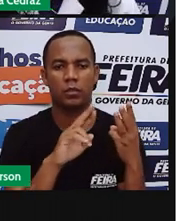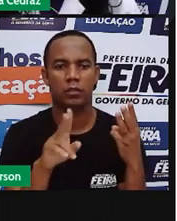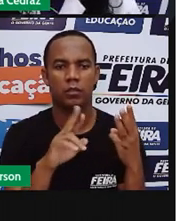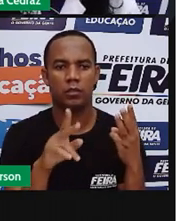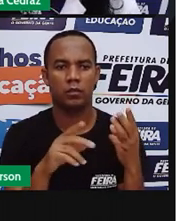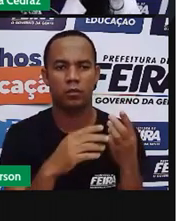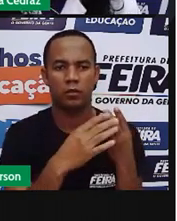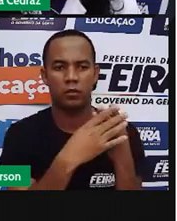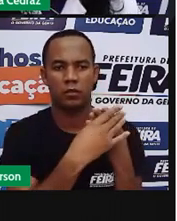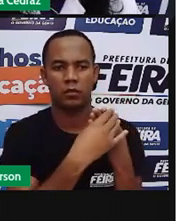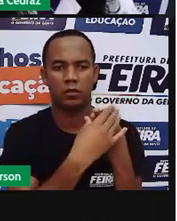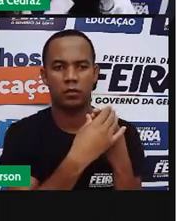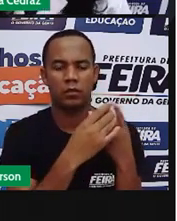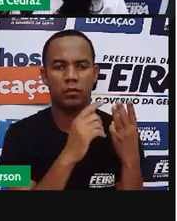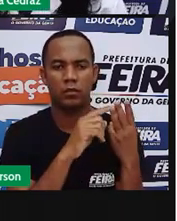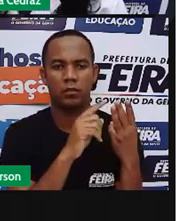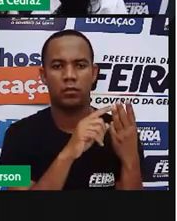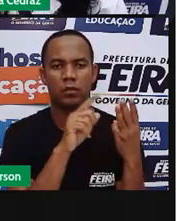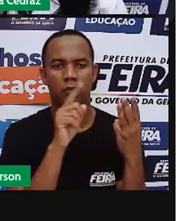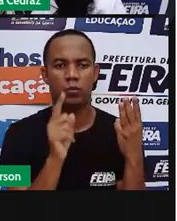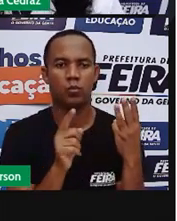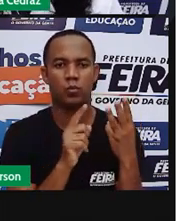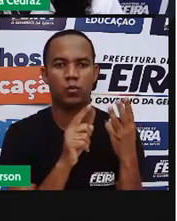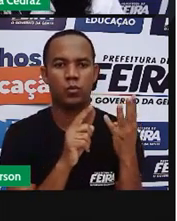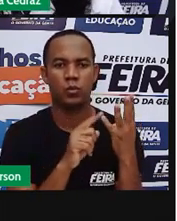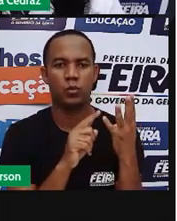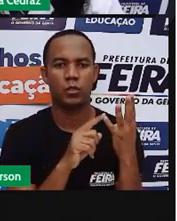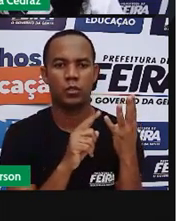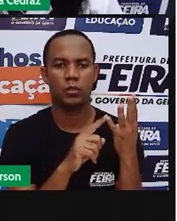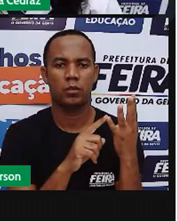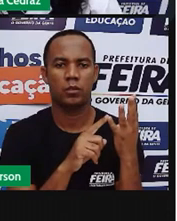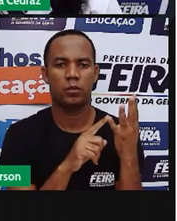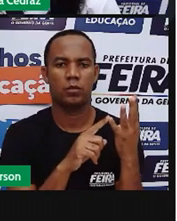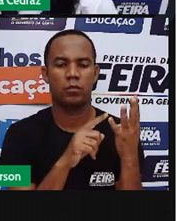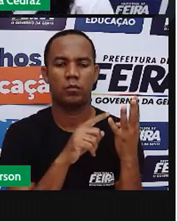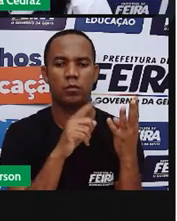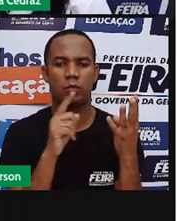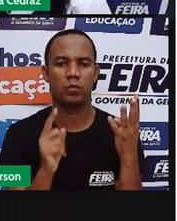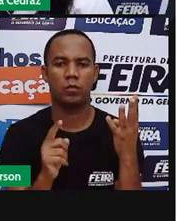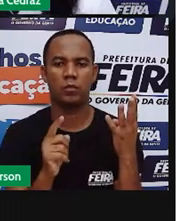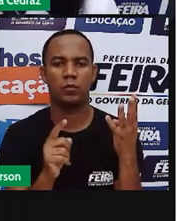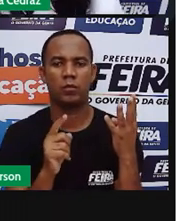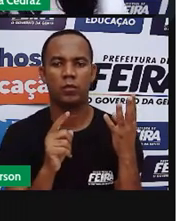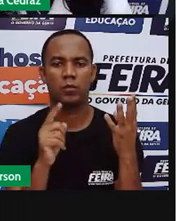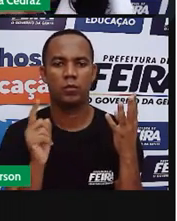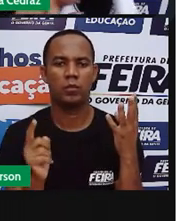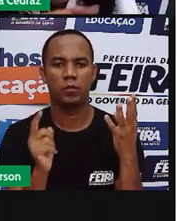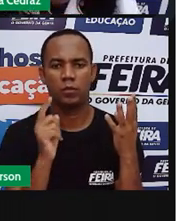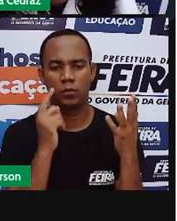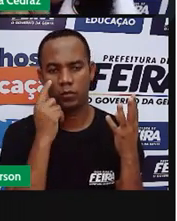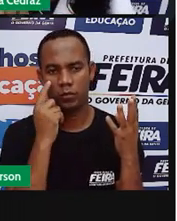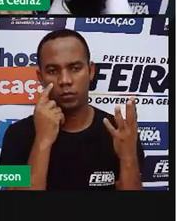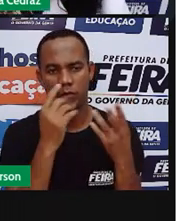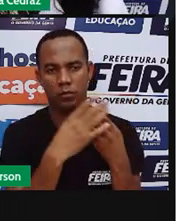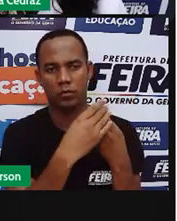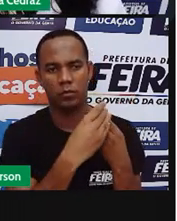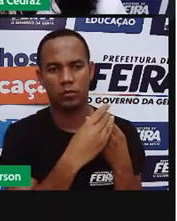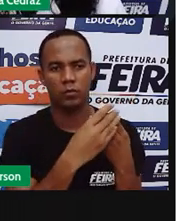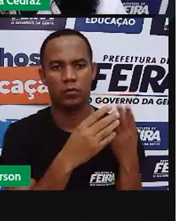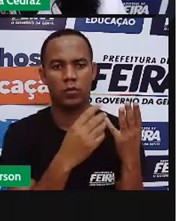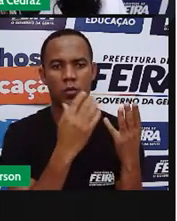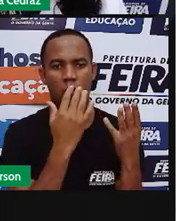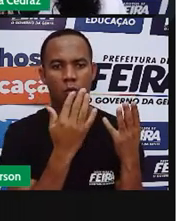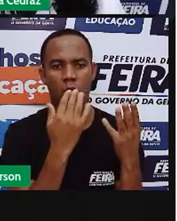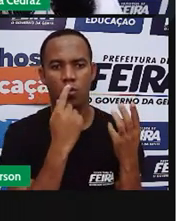Tem 3, pula 1. 3, pula 1. 3, pula 1. São 3 de uma